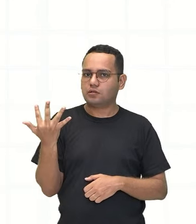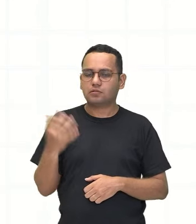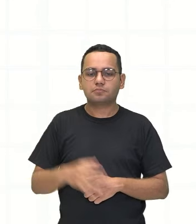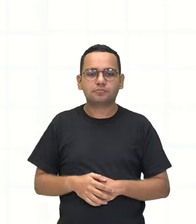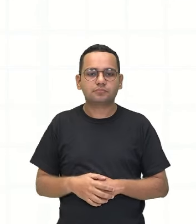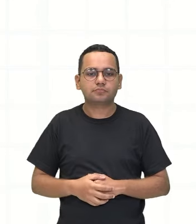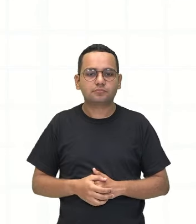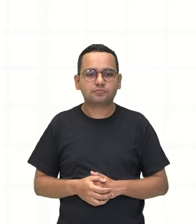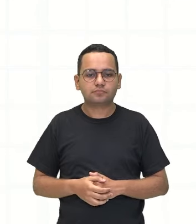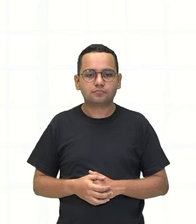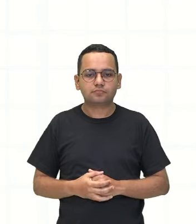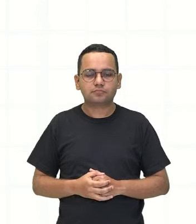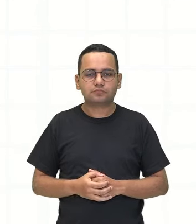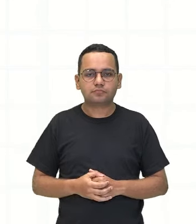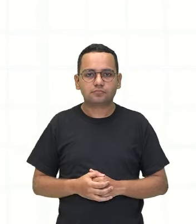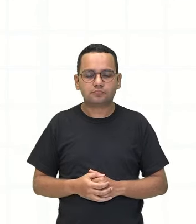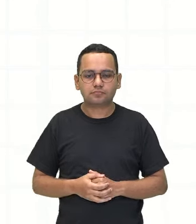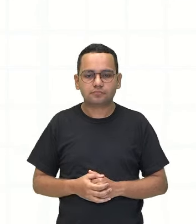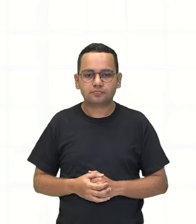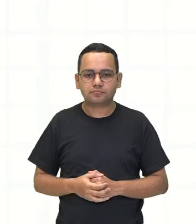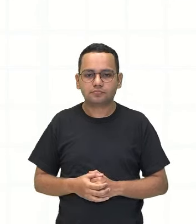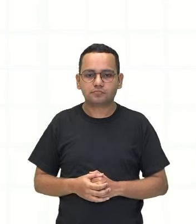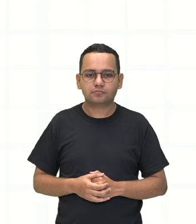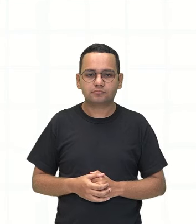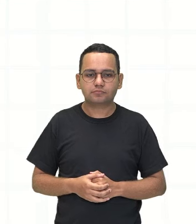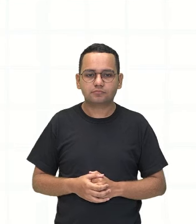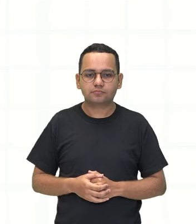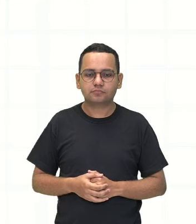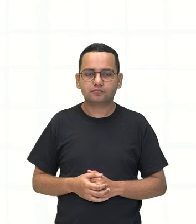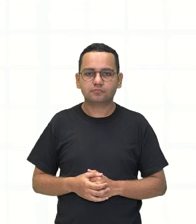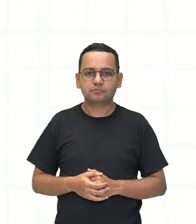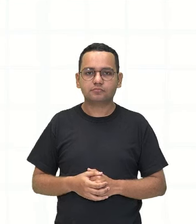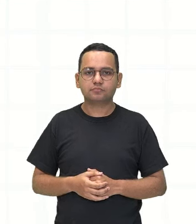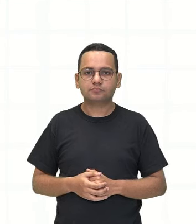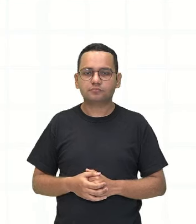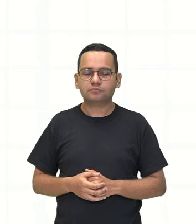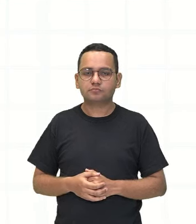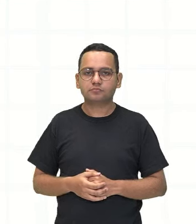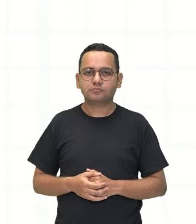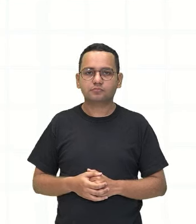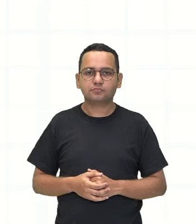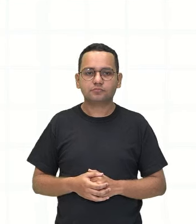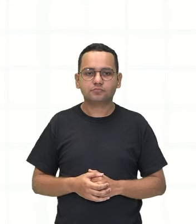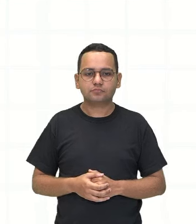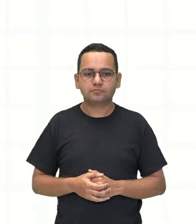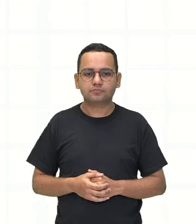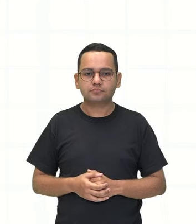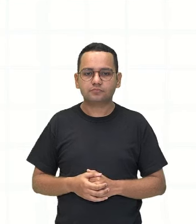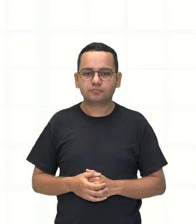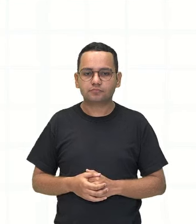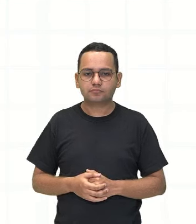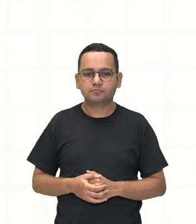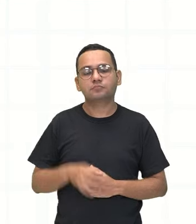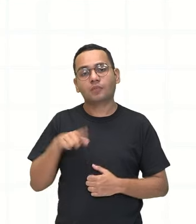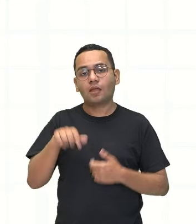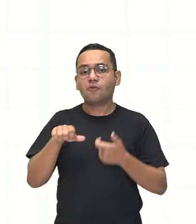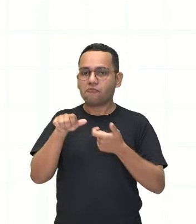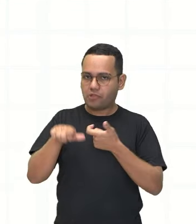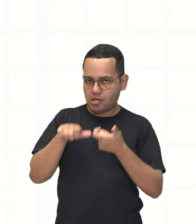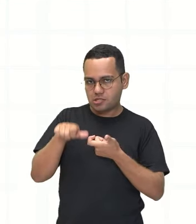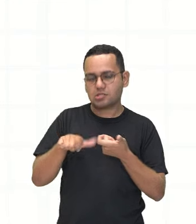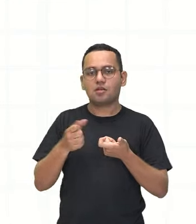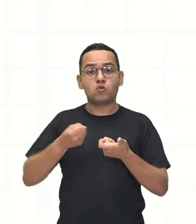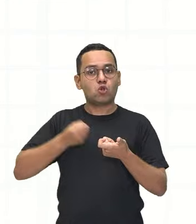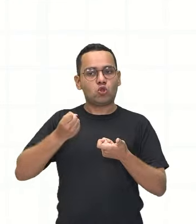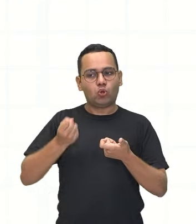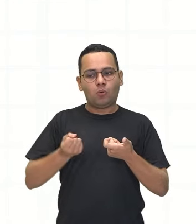acrescenta aqui o azinho para indicar que é mais de uma menina, certo? Então, nós temos o quê? Flexão de número, né?